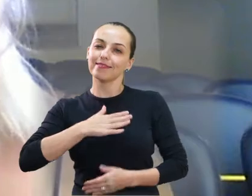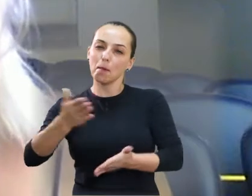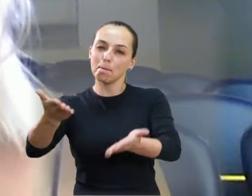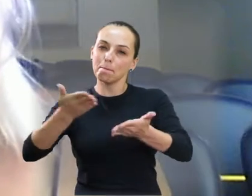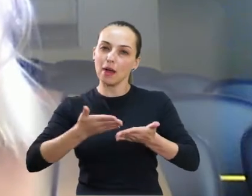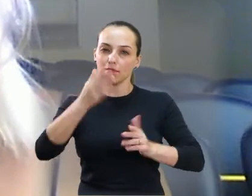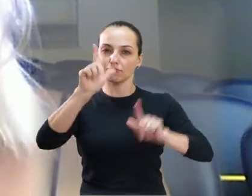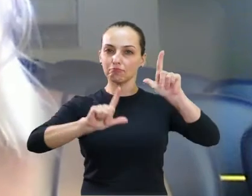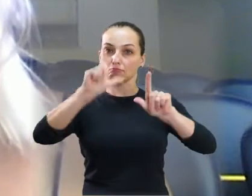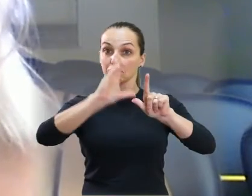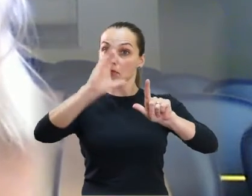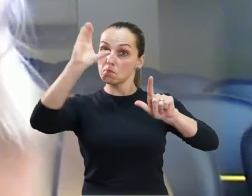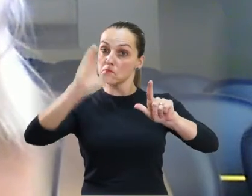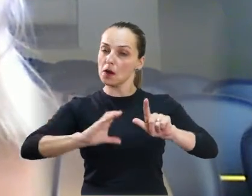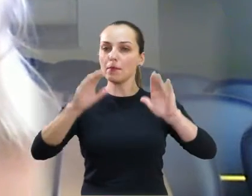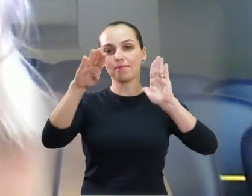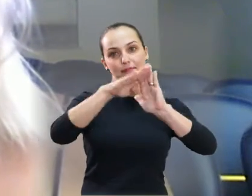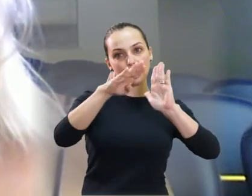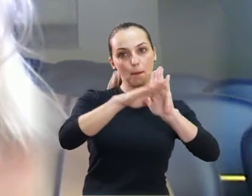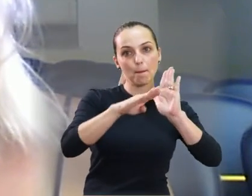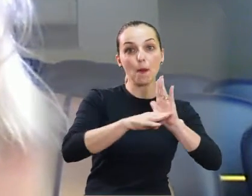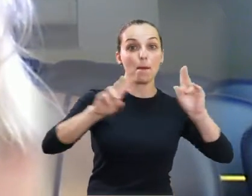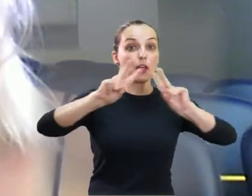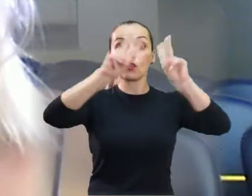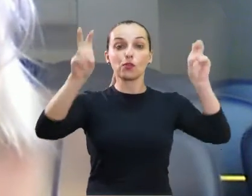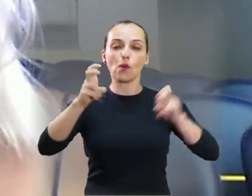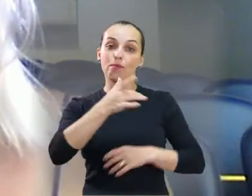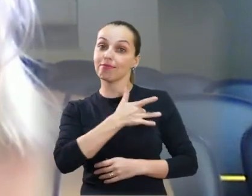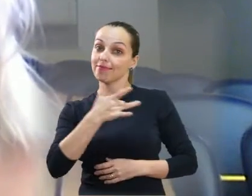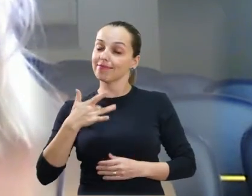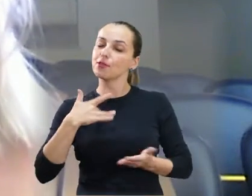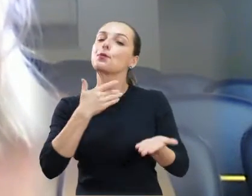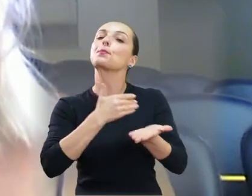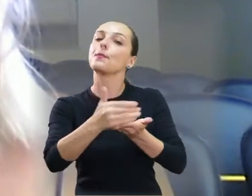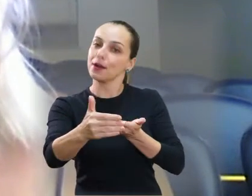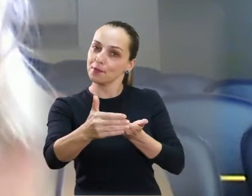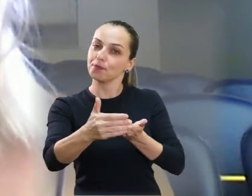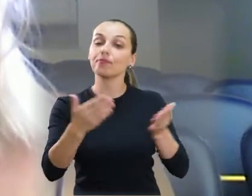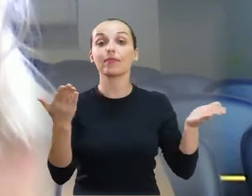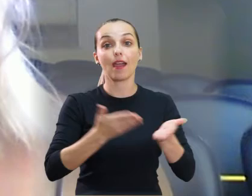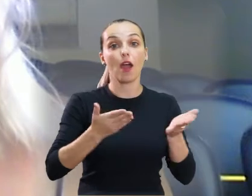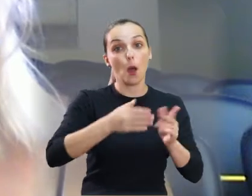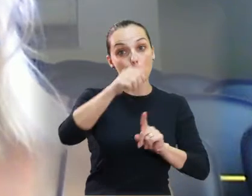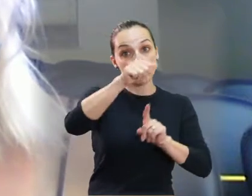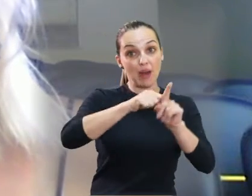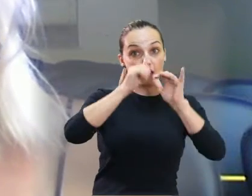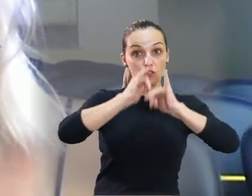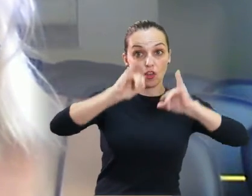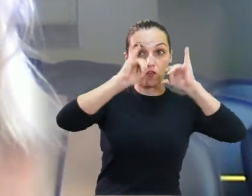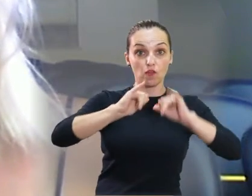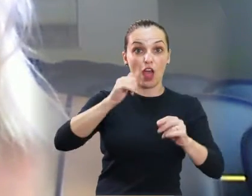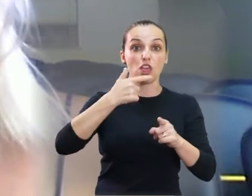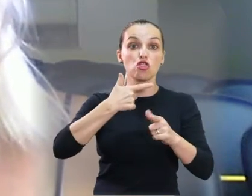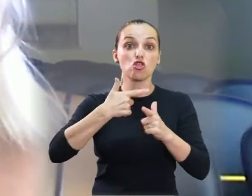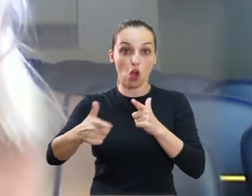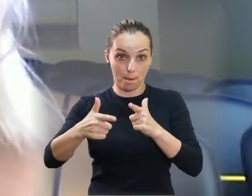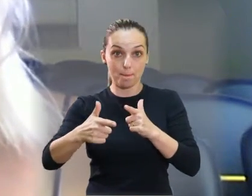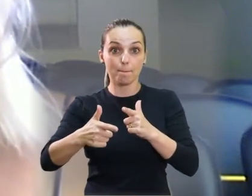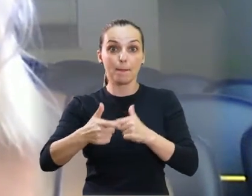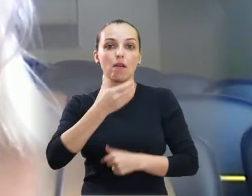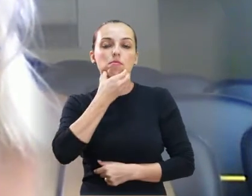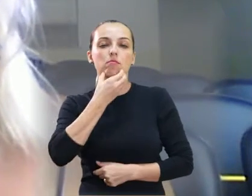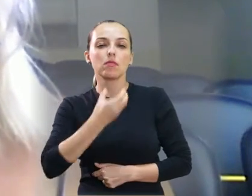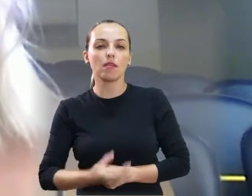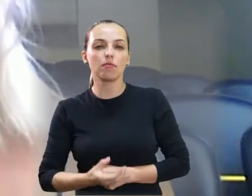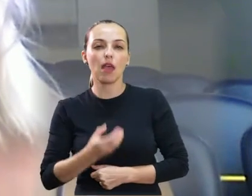Olá, seja bem-vindo a mais um Saúde em Pauta. Neste mês, a campanha Dezembro Vermelho ganha destaque. O